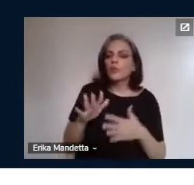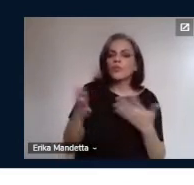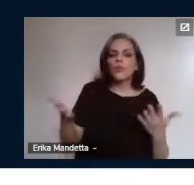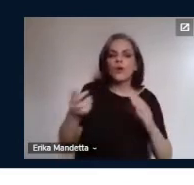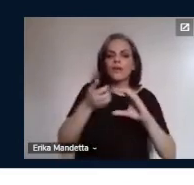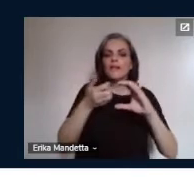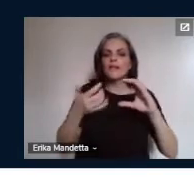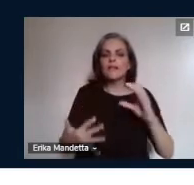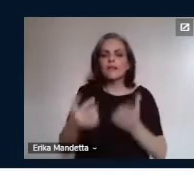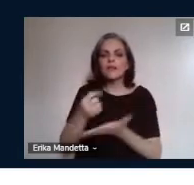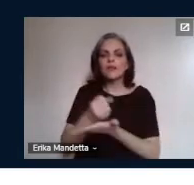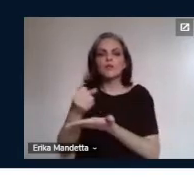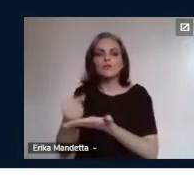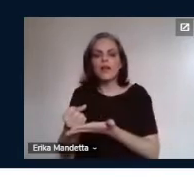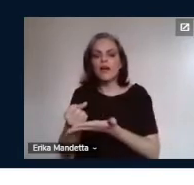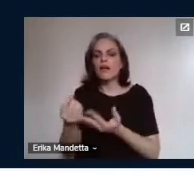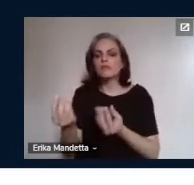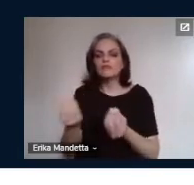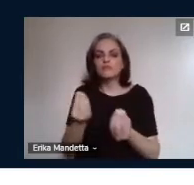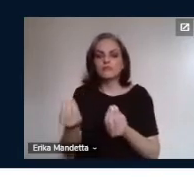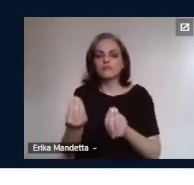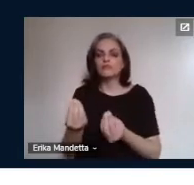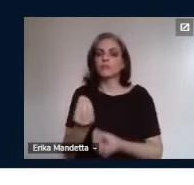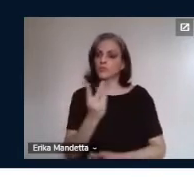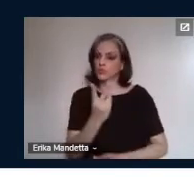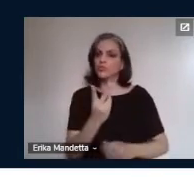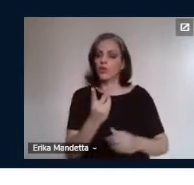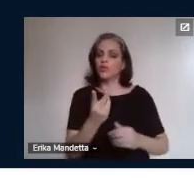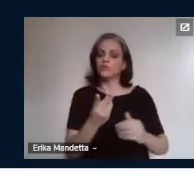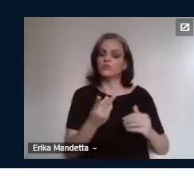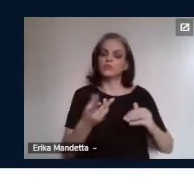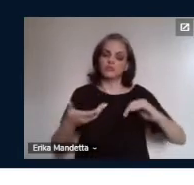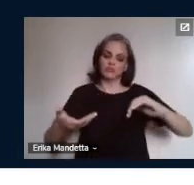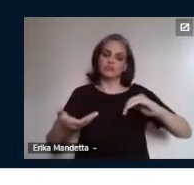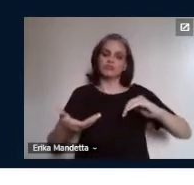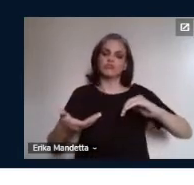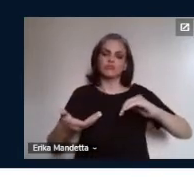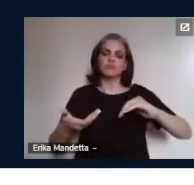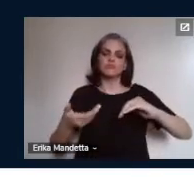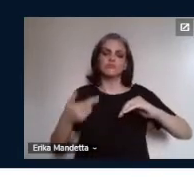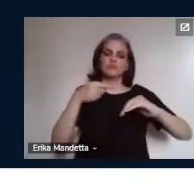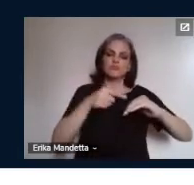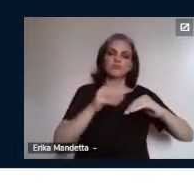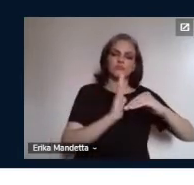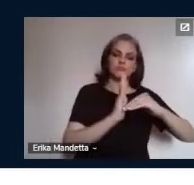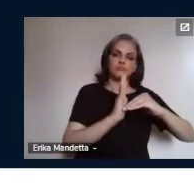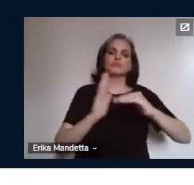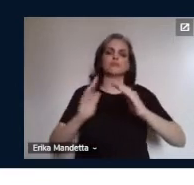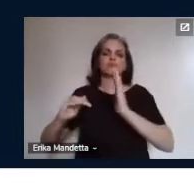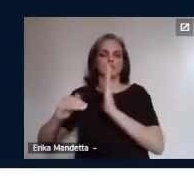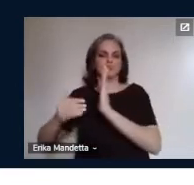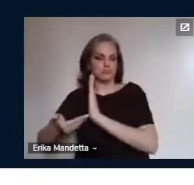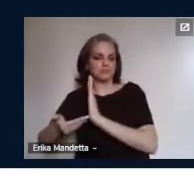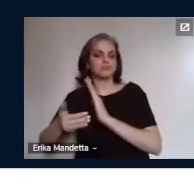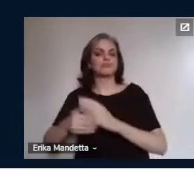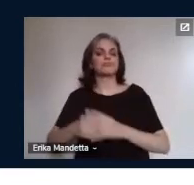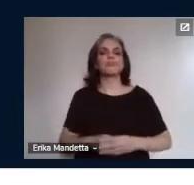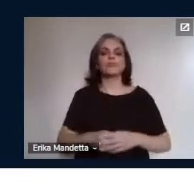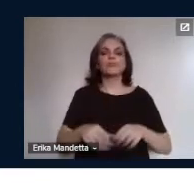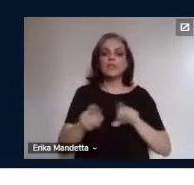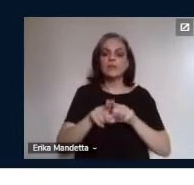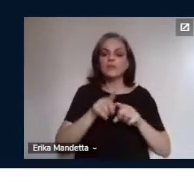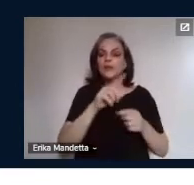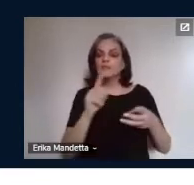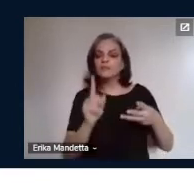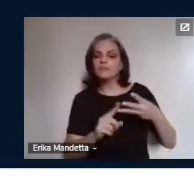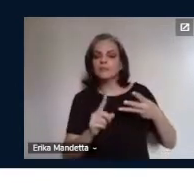contratações nos dois órgãos que compõem o Congresso Nacional, a Câmara e o Senado. E, por fim, analisar os parâmetros,